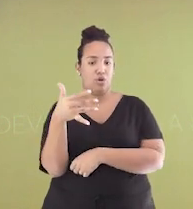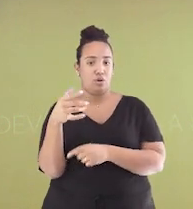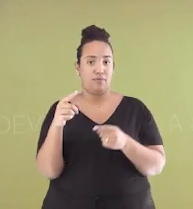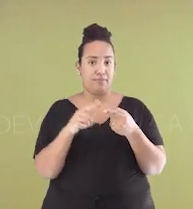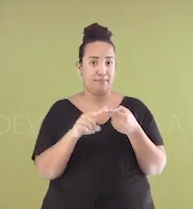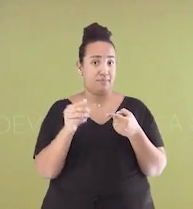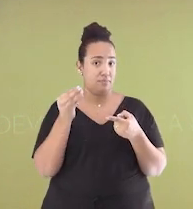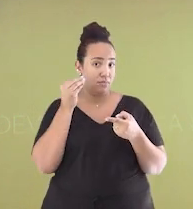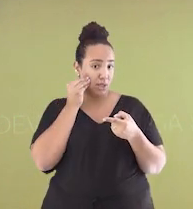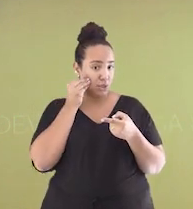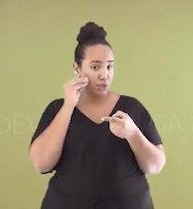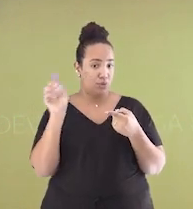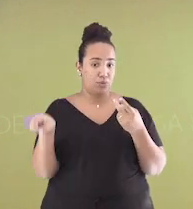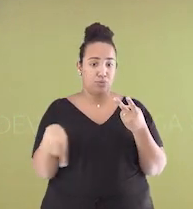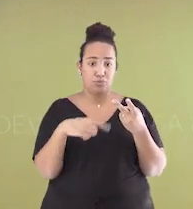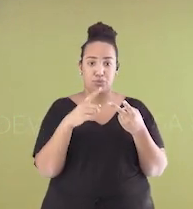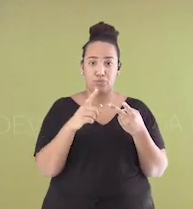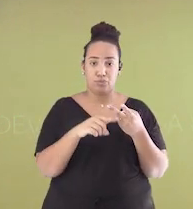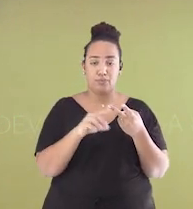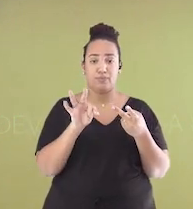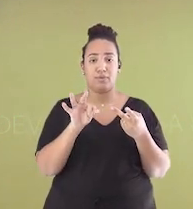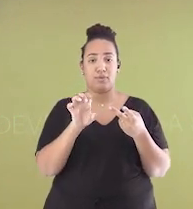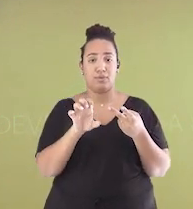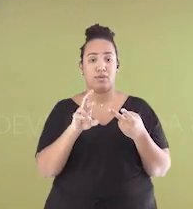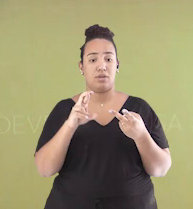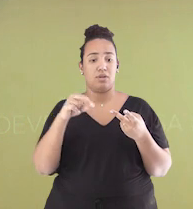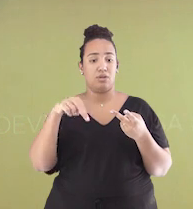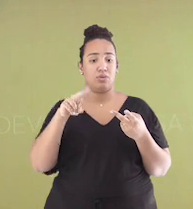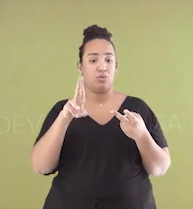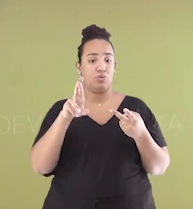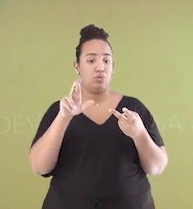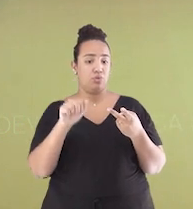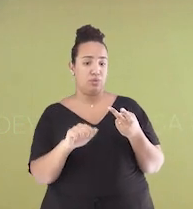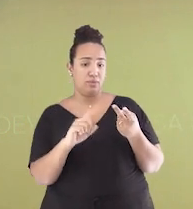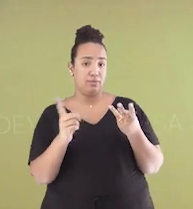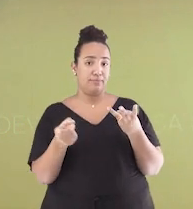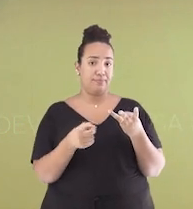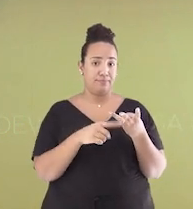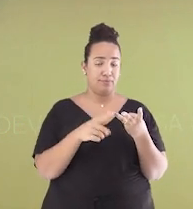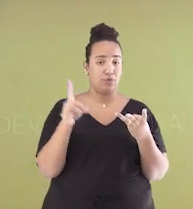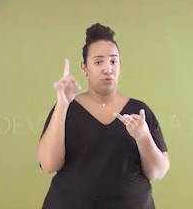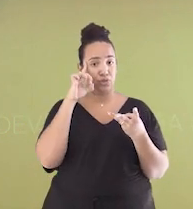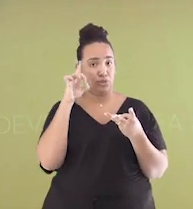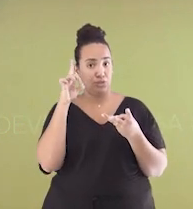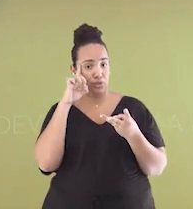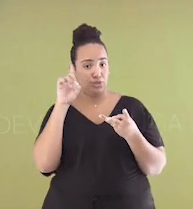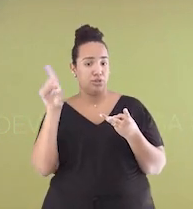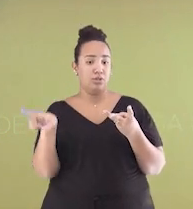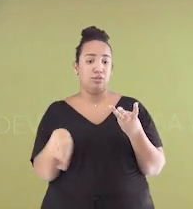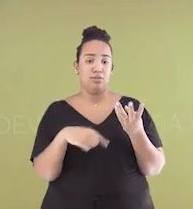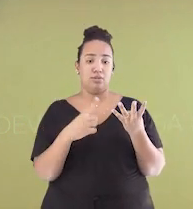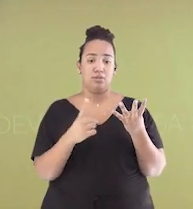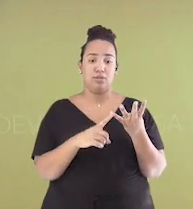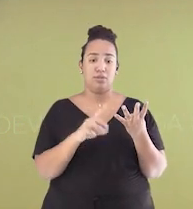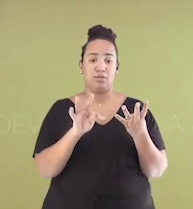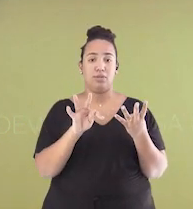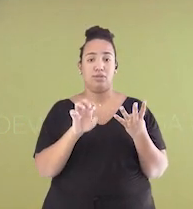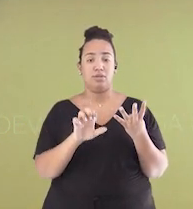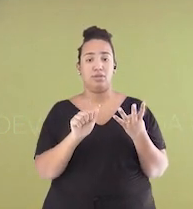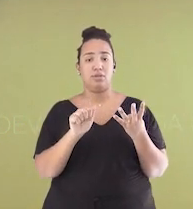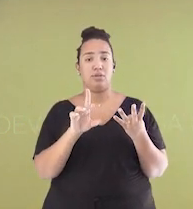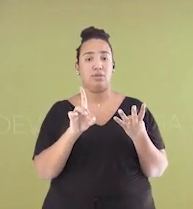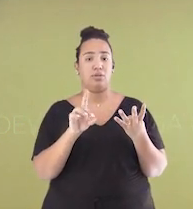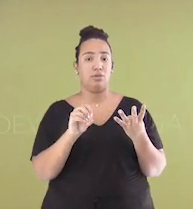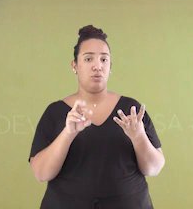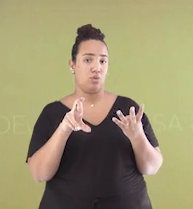A, beijo. Letra B, ternura. Letra C, cotidiana. Ou a